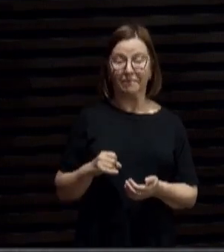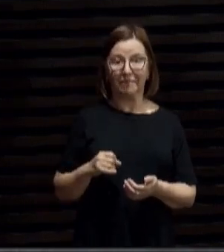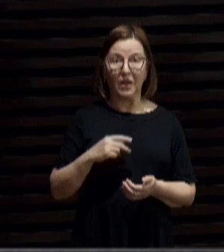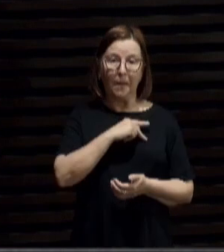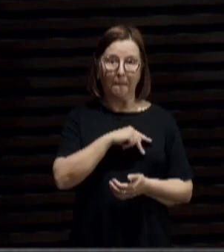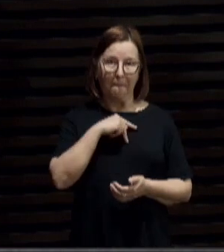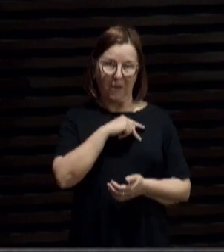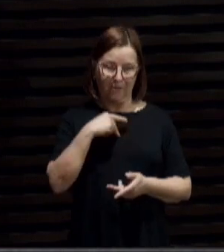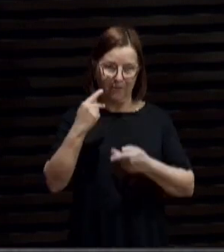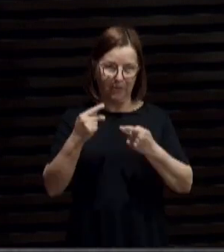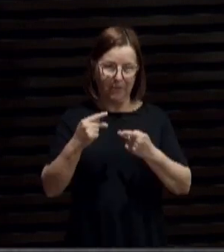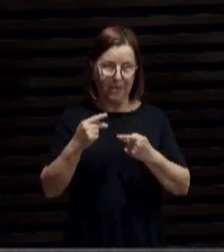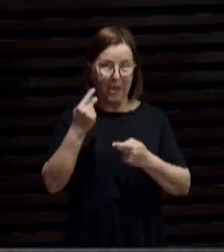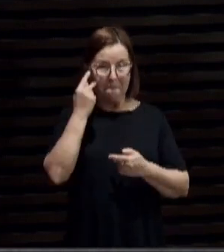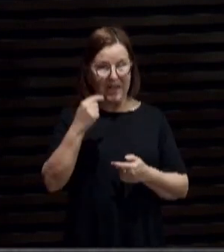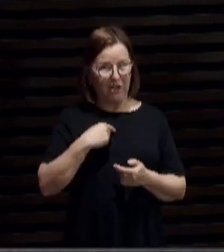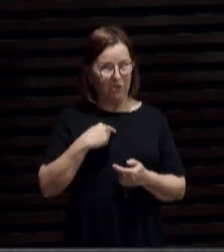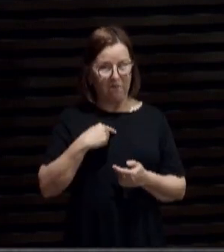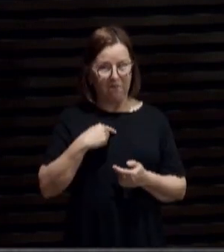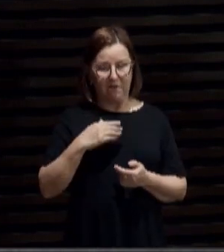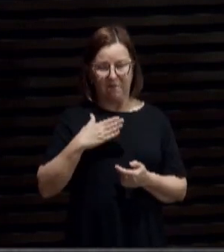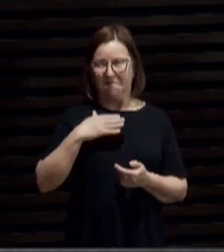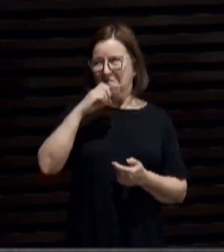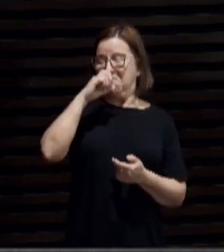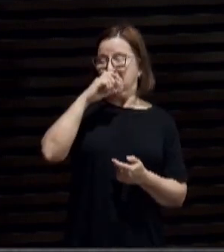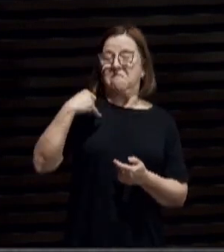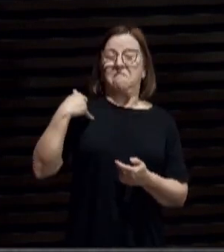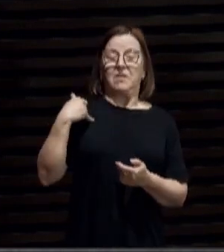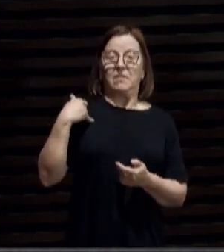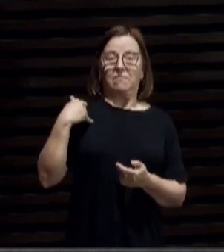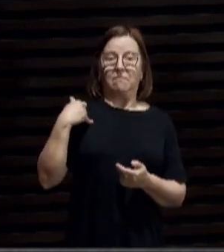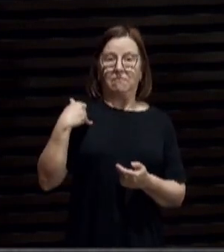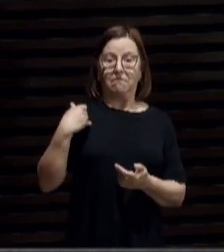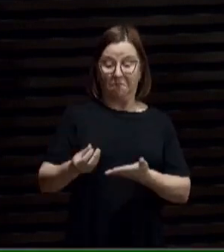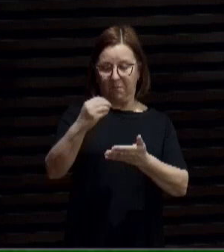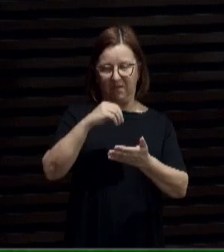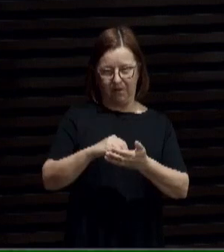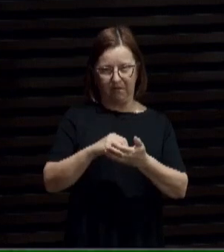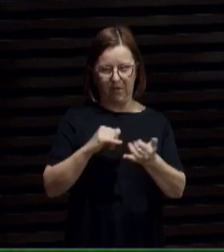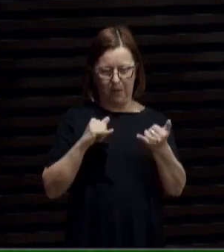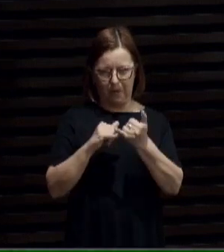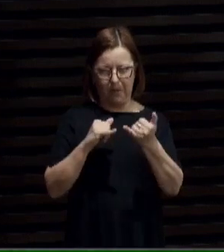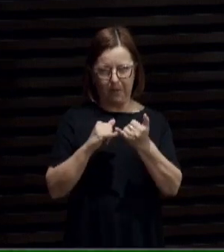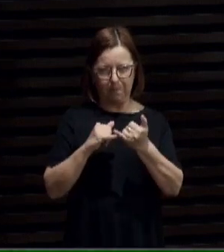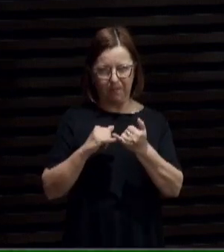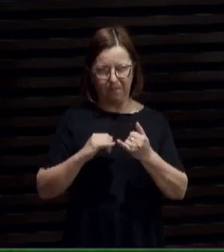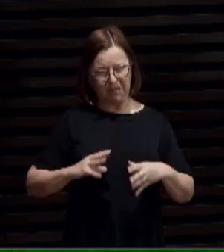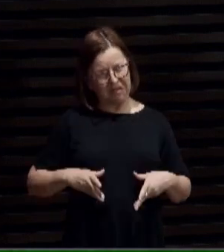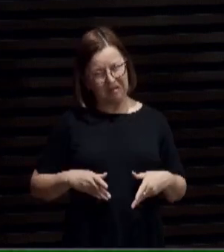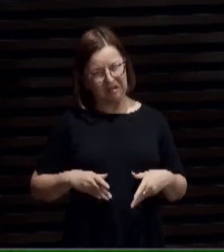as grandezas das revelações, foi-me posto um espinho na carne, um mensageiro